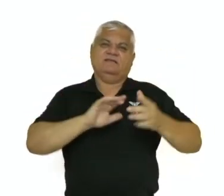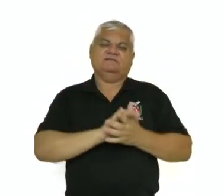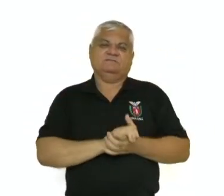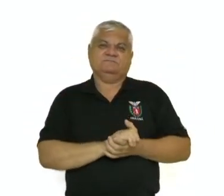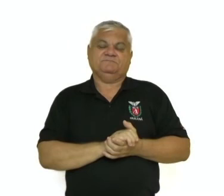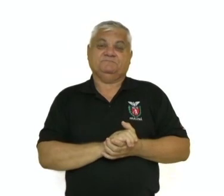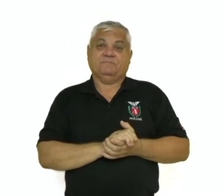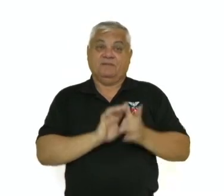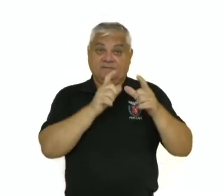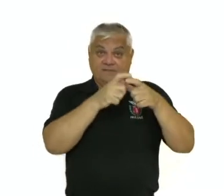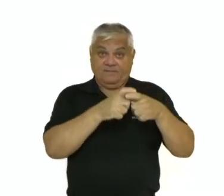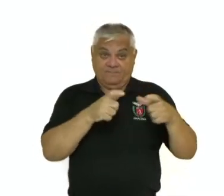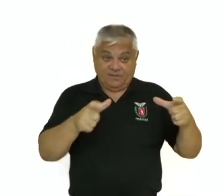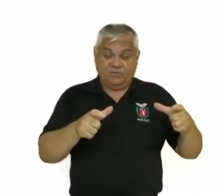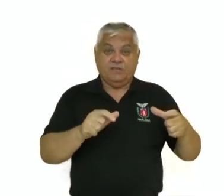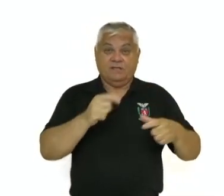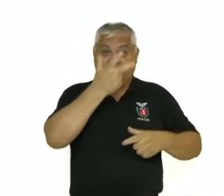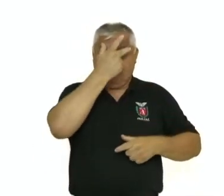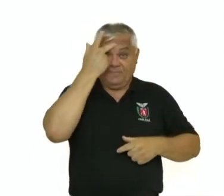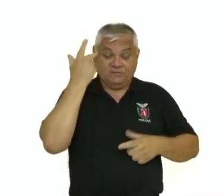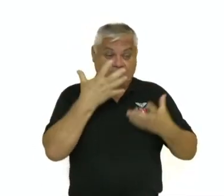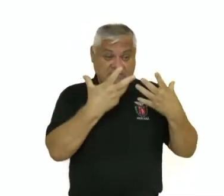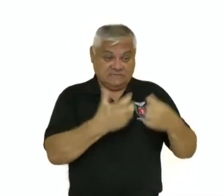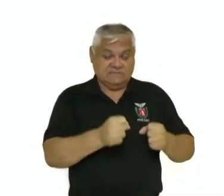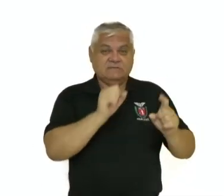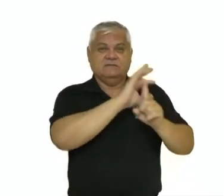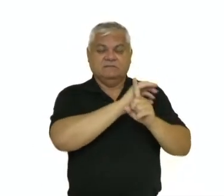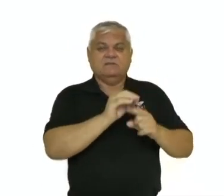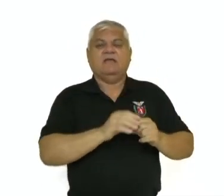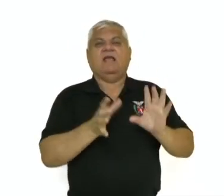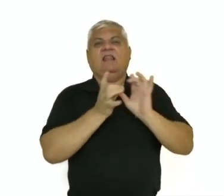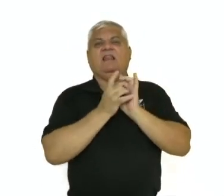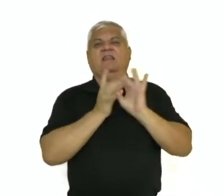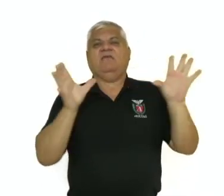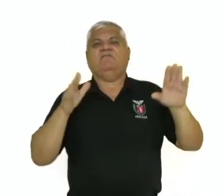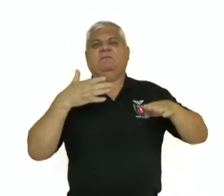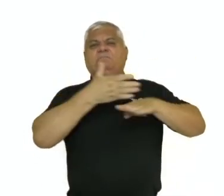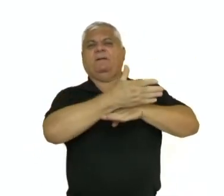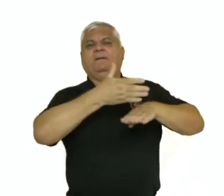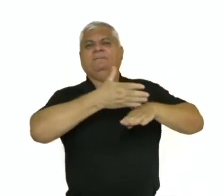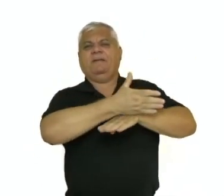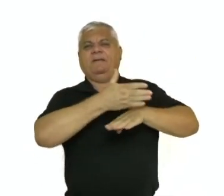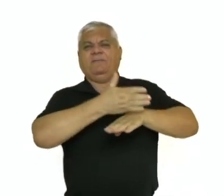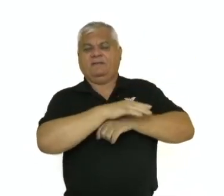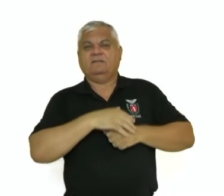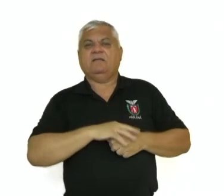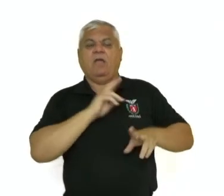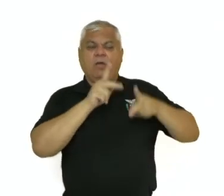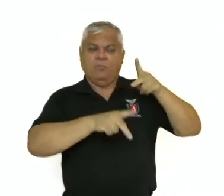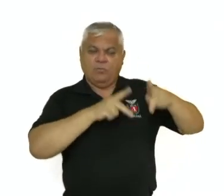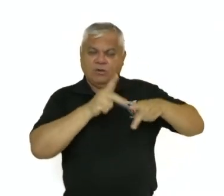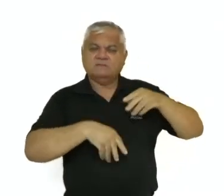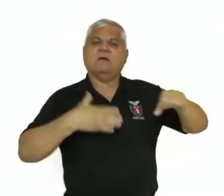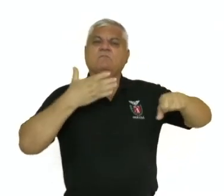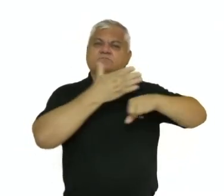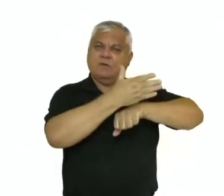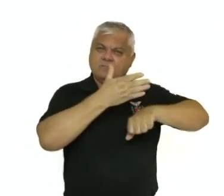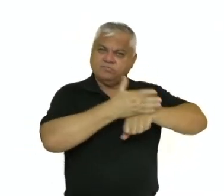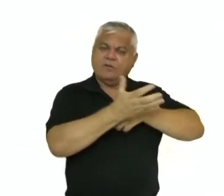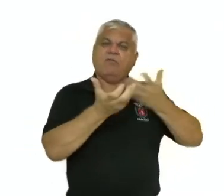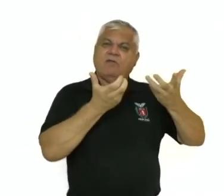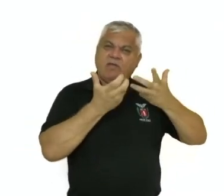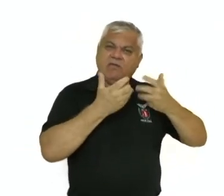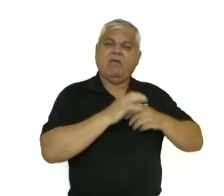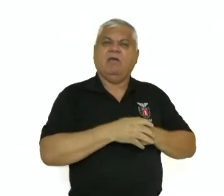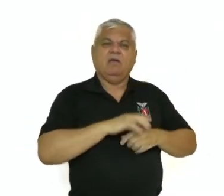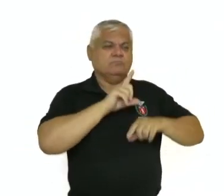mas a maioria dos socialistas defende a democracia participativa. Então, a maioria dos socialistas defendem